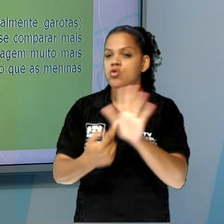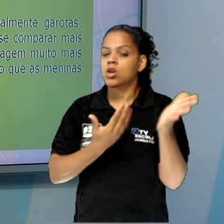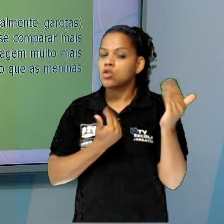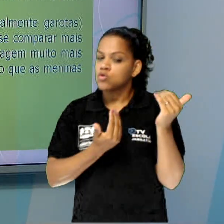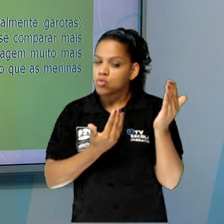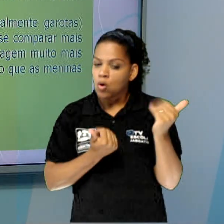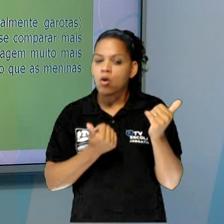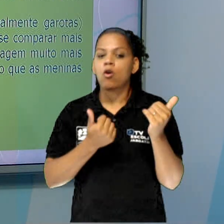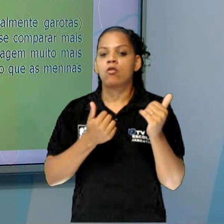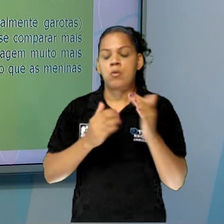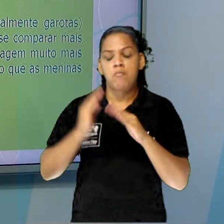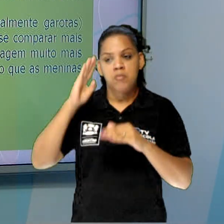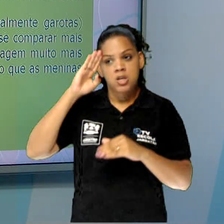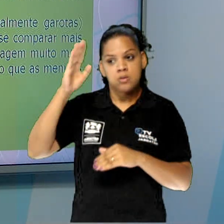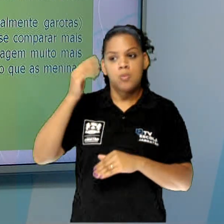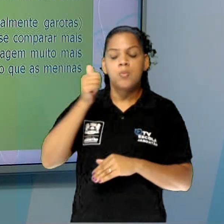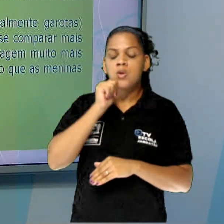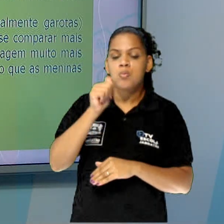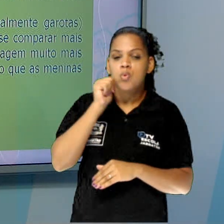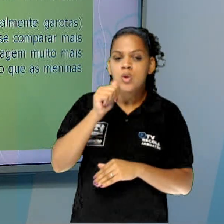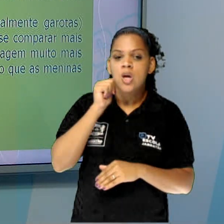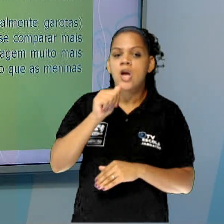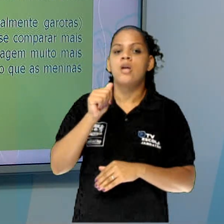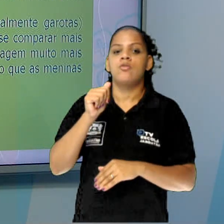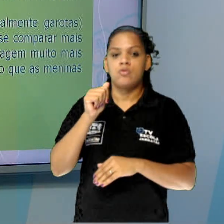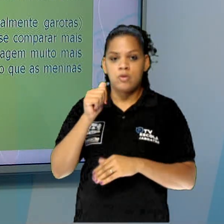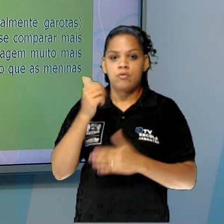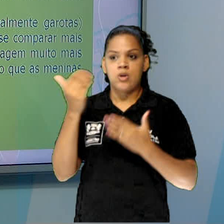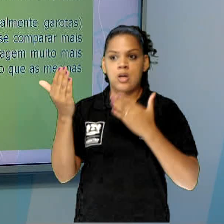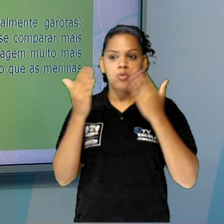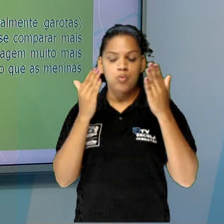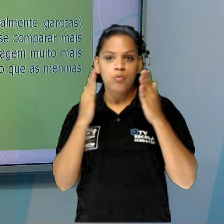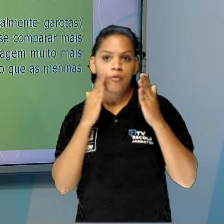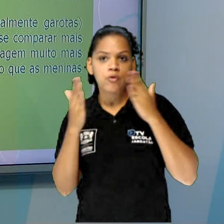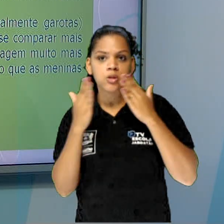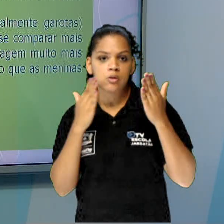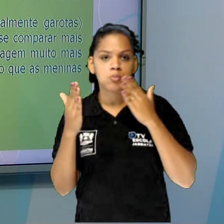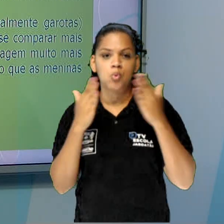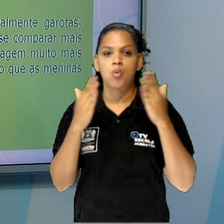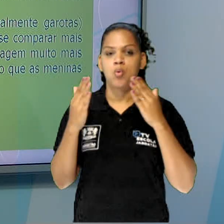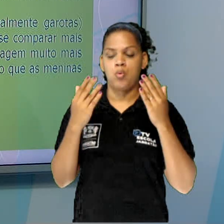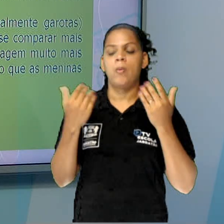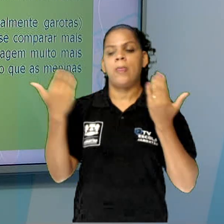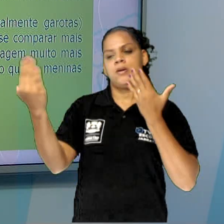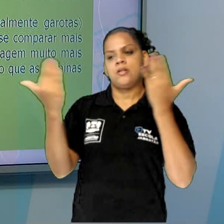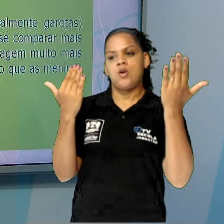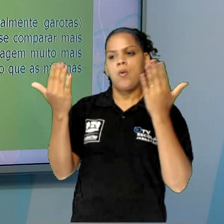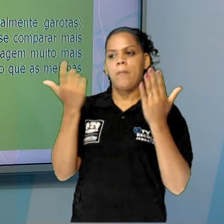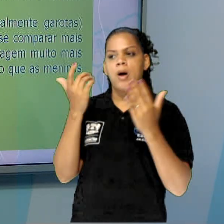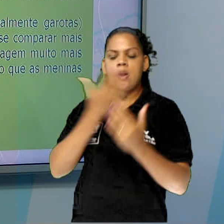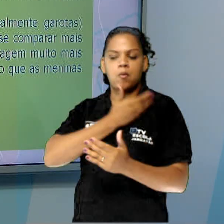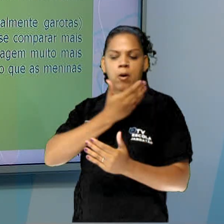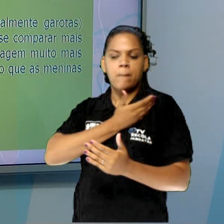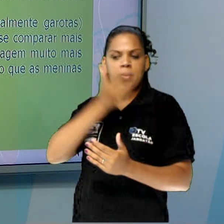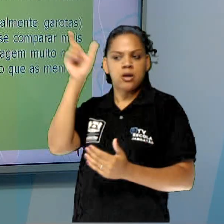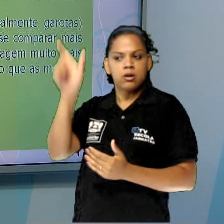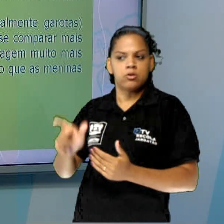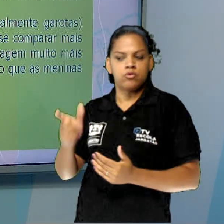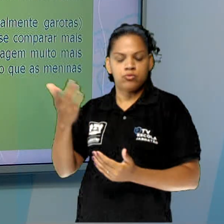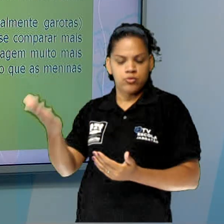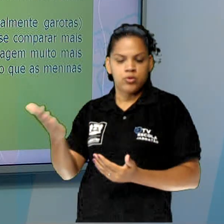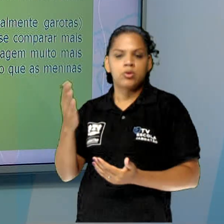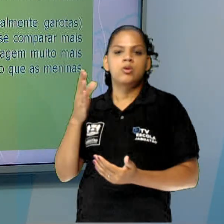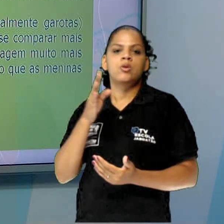ficam muito tempo nas redes sociais, como o Facebook, tentam se comparar mais com as amigas conhecidas e muitas